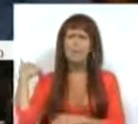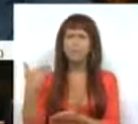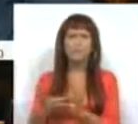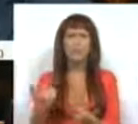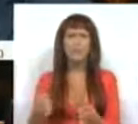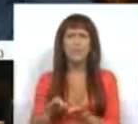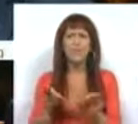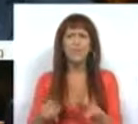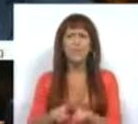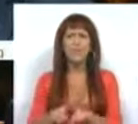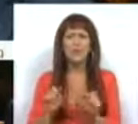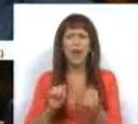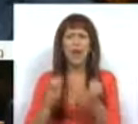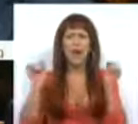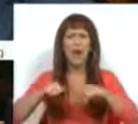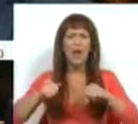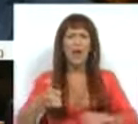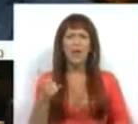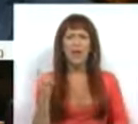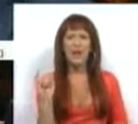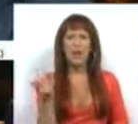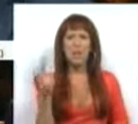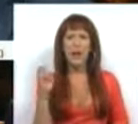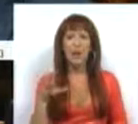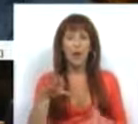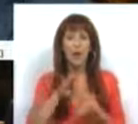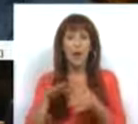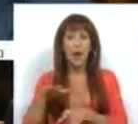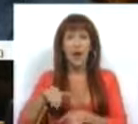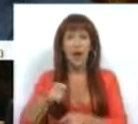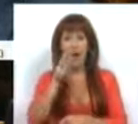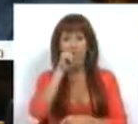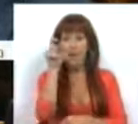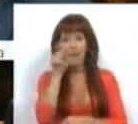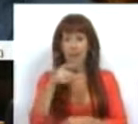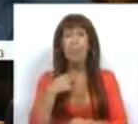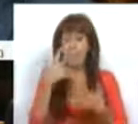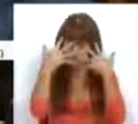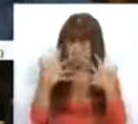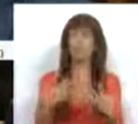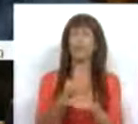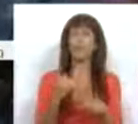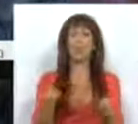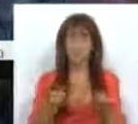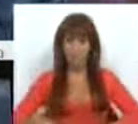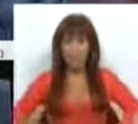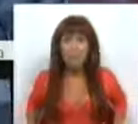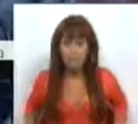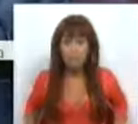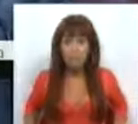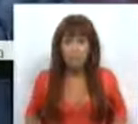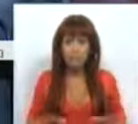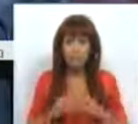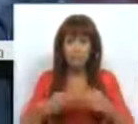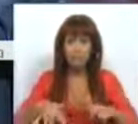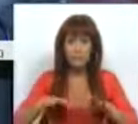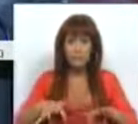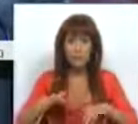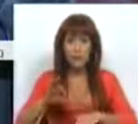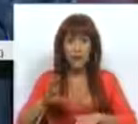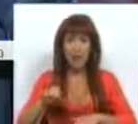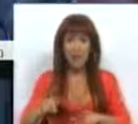conseguia, como um acordo ibérico em matéria de gás. Mas perplexidade também, pois o grupo parlamentar